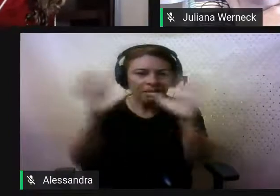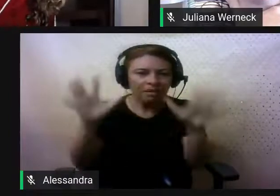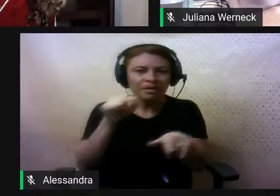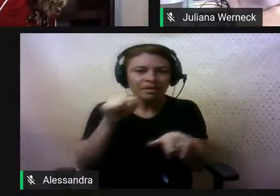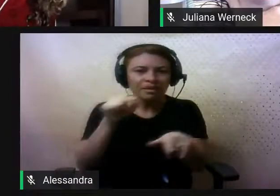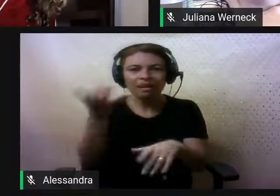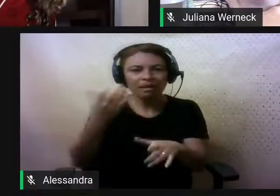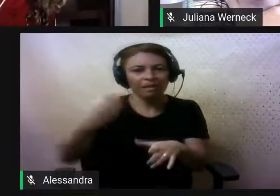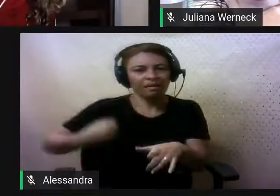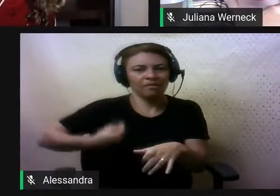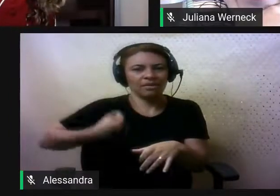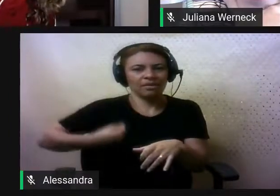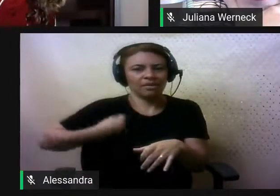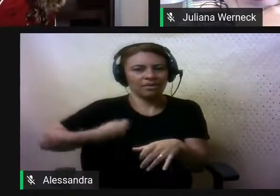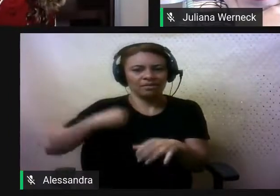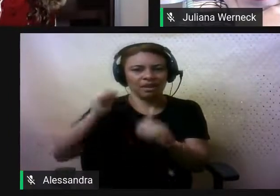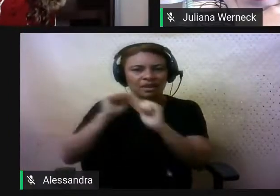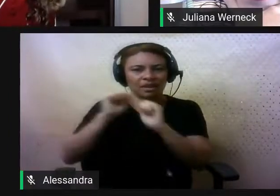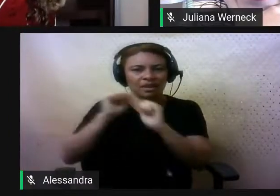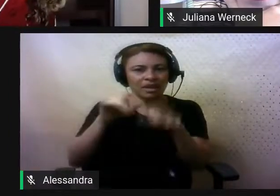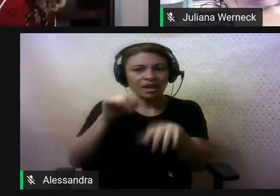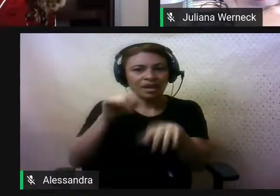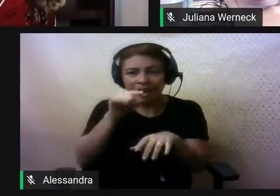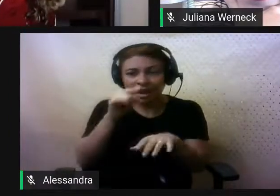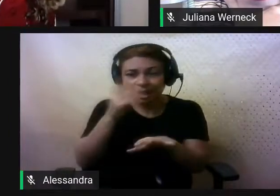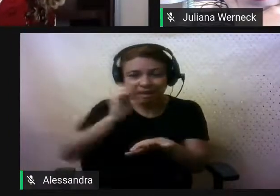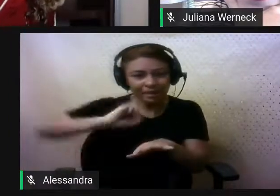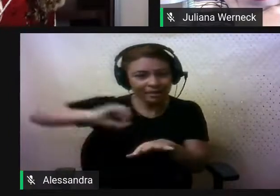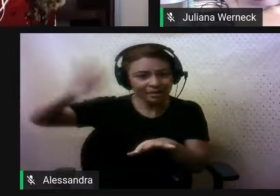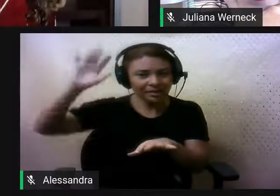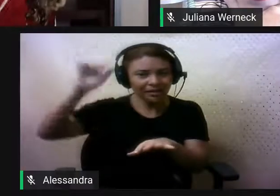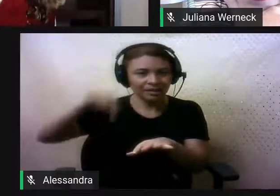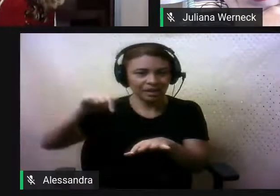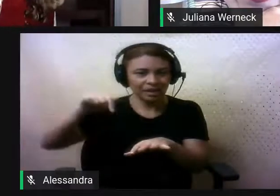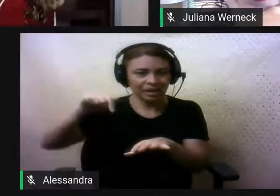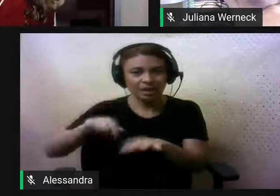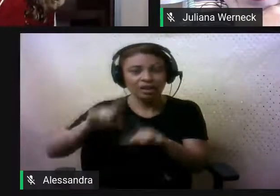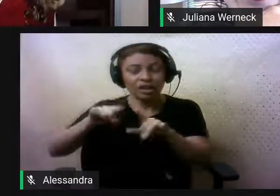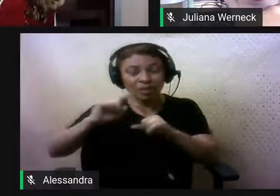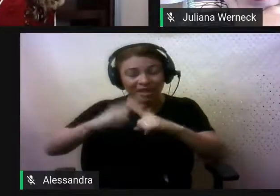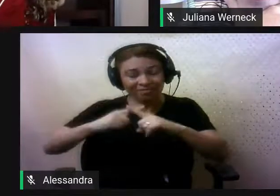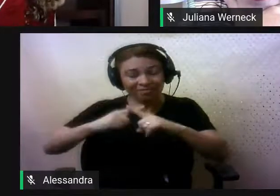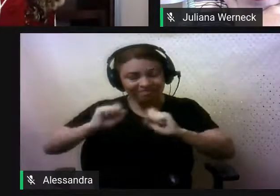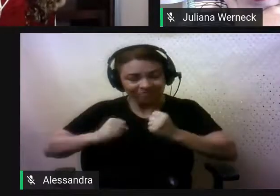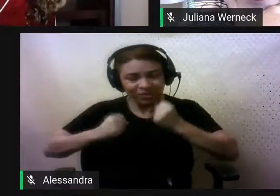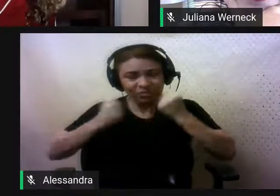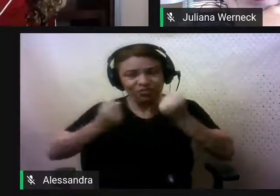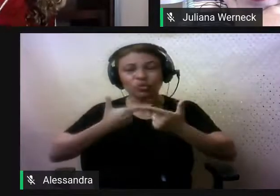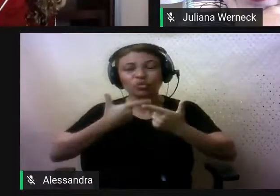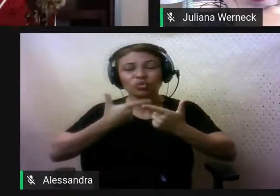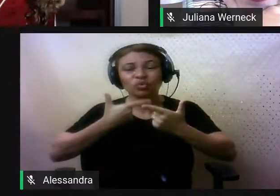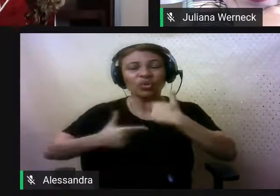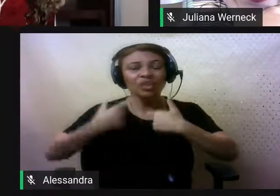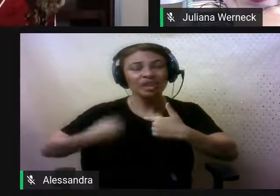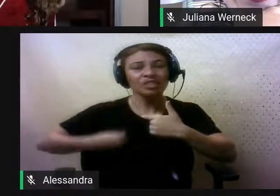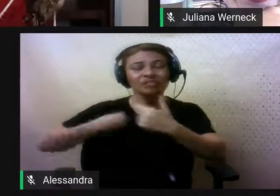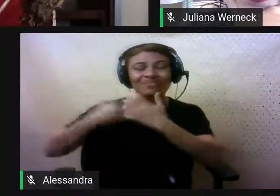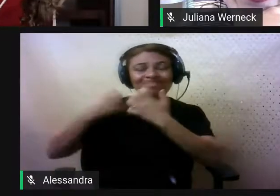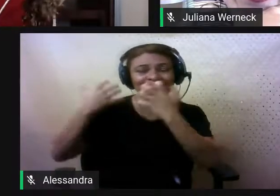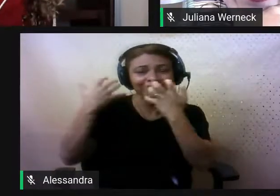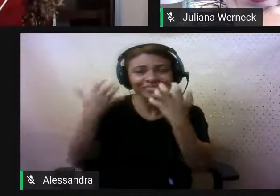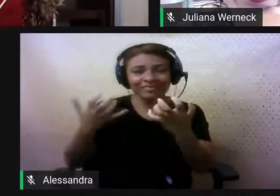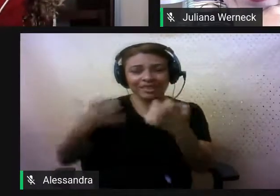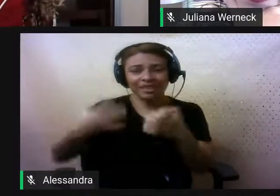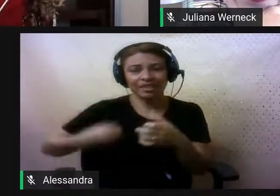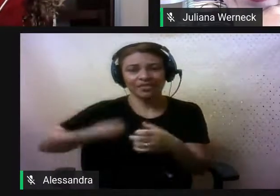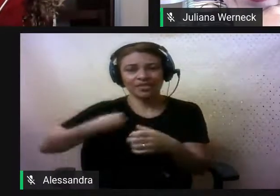quer viver, o quanto ela quer sair bem. E foi essa força de vontade, foi esse querer viver que fez